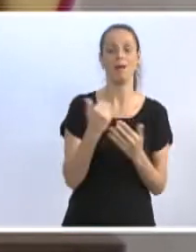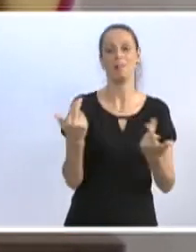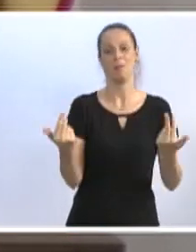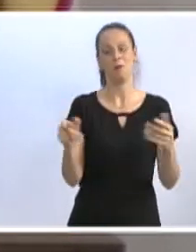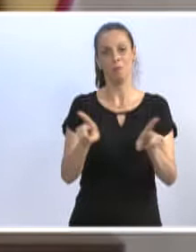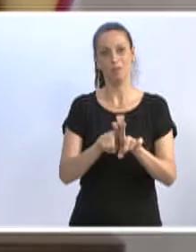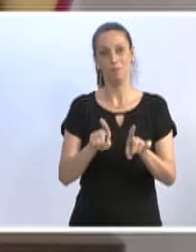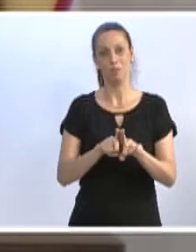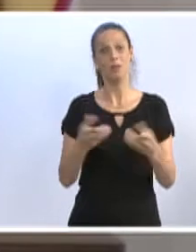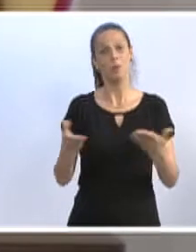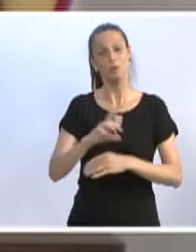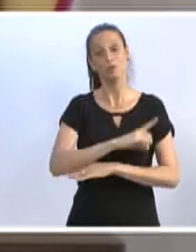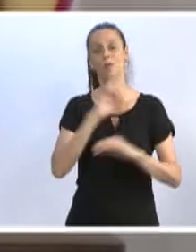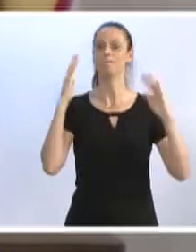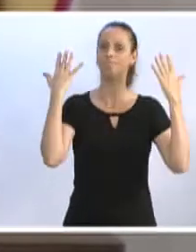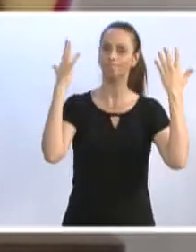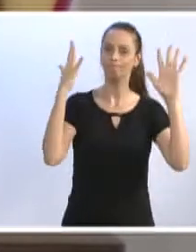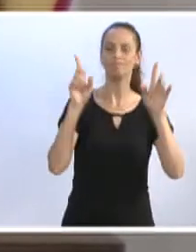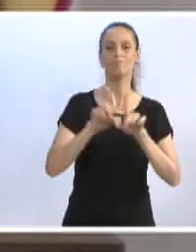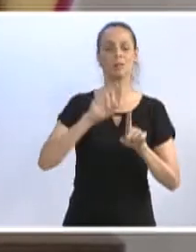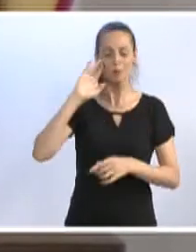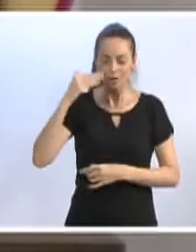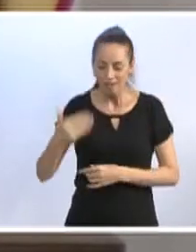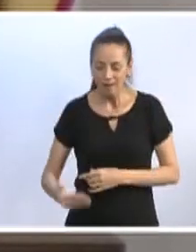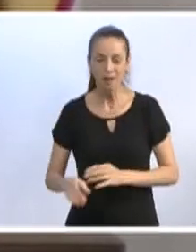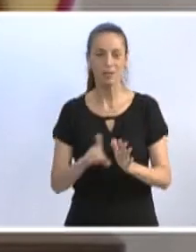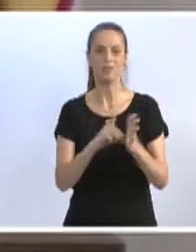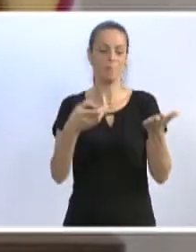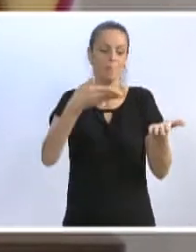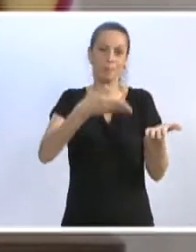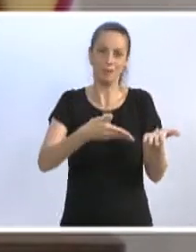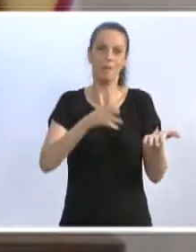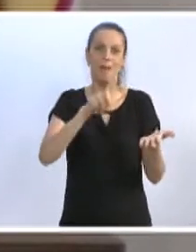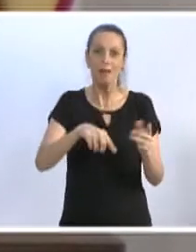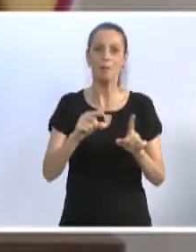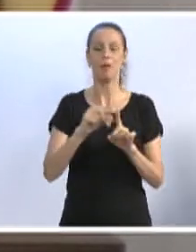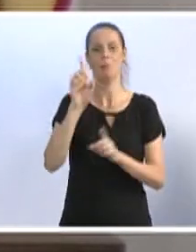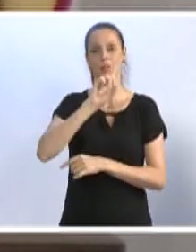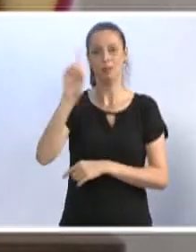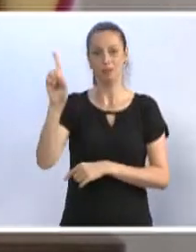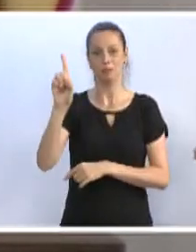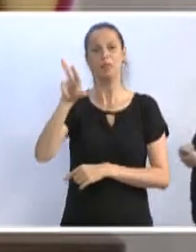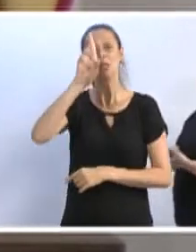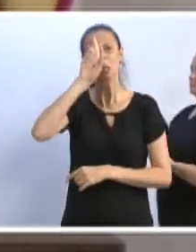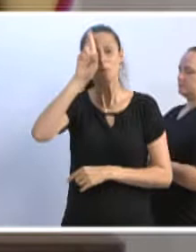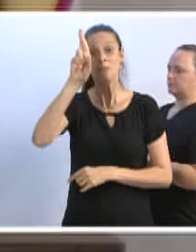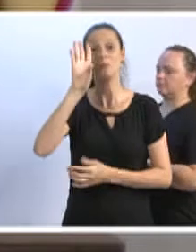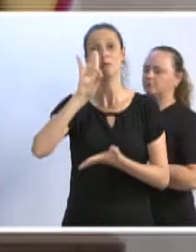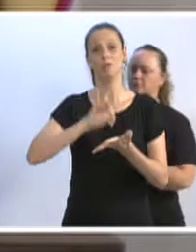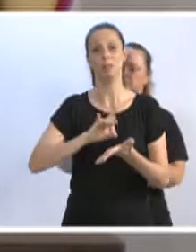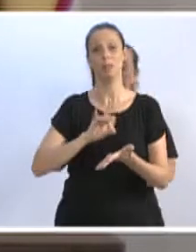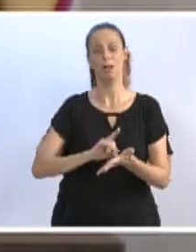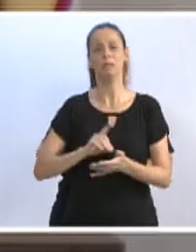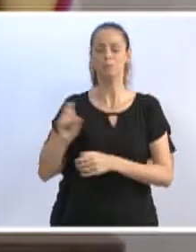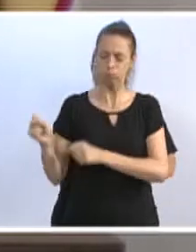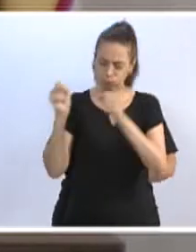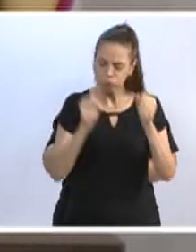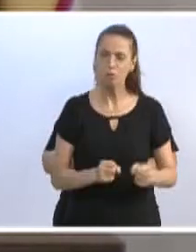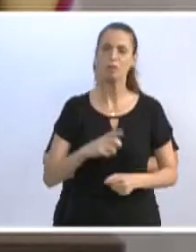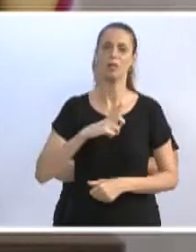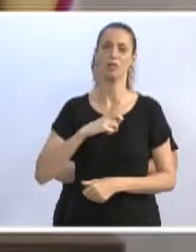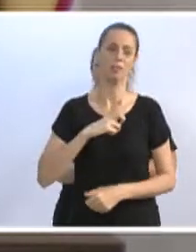que celebramos e homenageamos a Bíblia, a palavra de Deus, que o próprio Senhor, em toda a sua